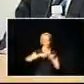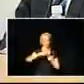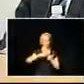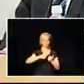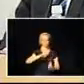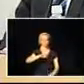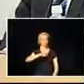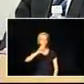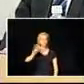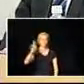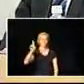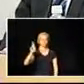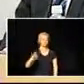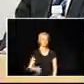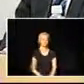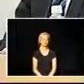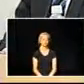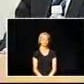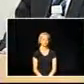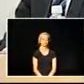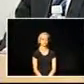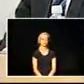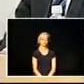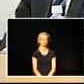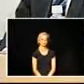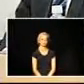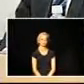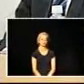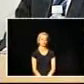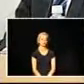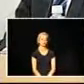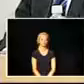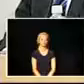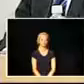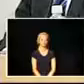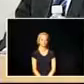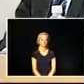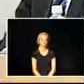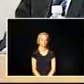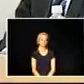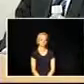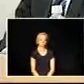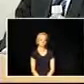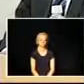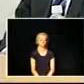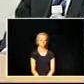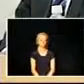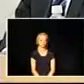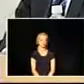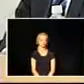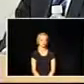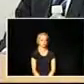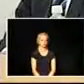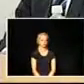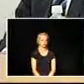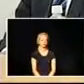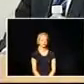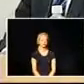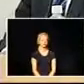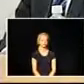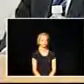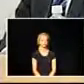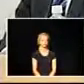Negrini. Artigo 1º, passa a denominar-se rua Vereador Francisco José Vieira Negrini, atual rua